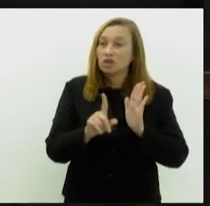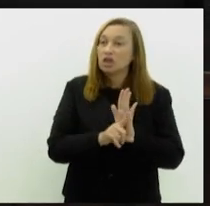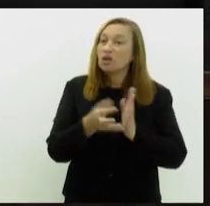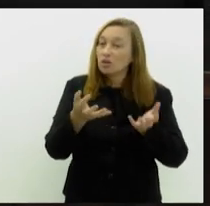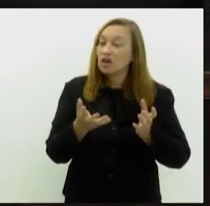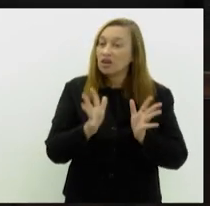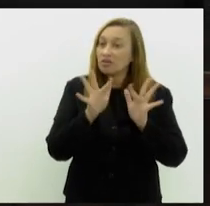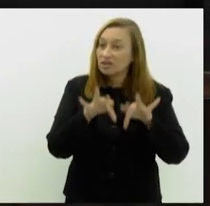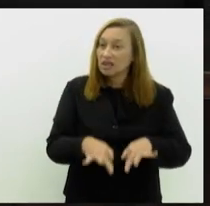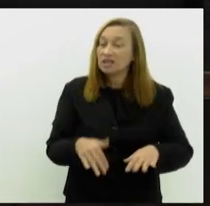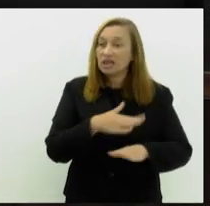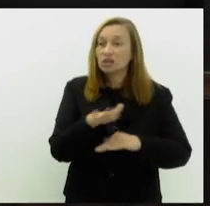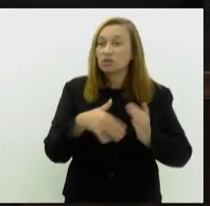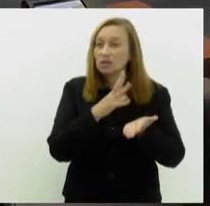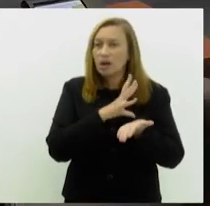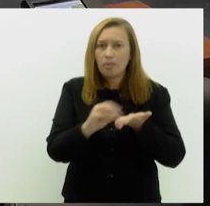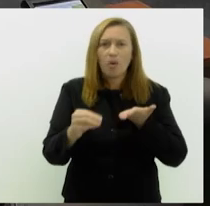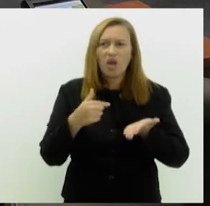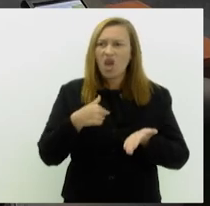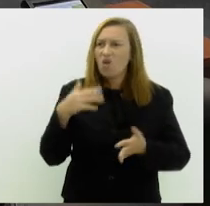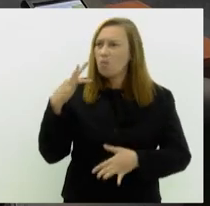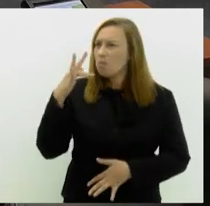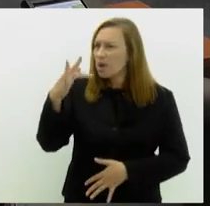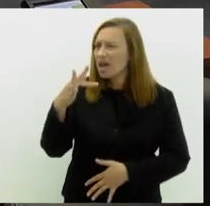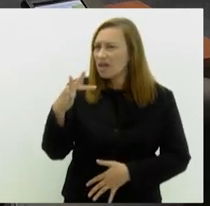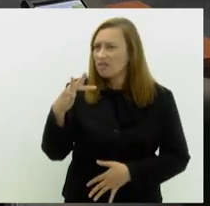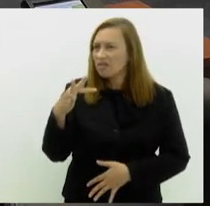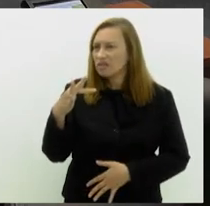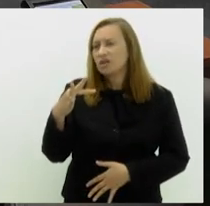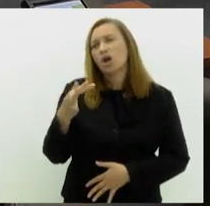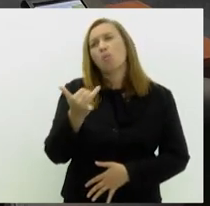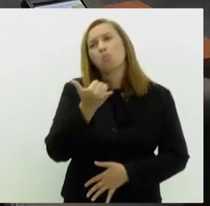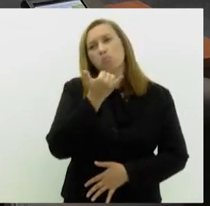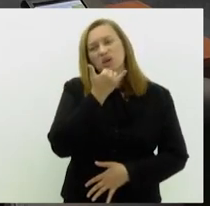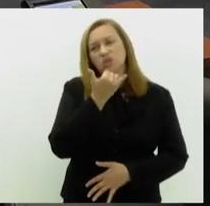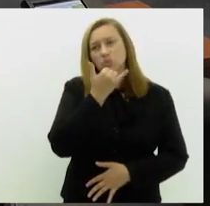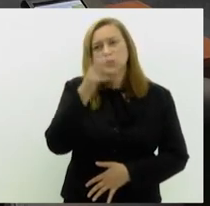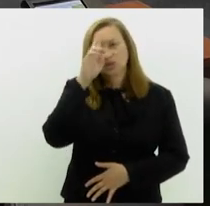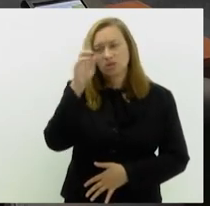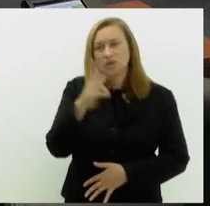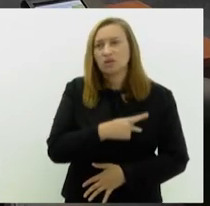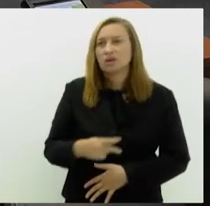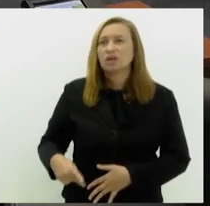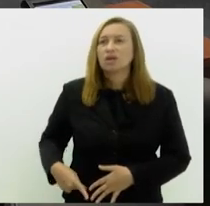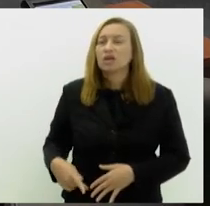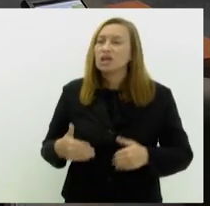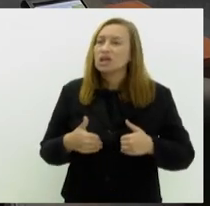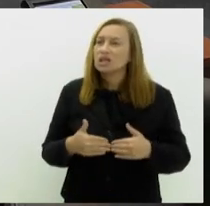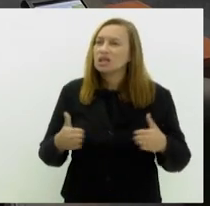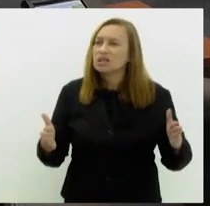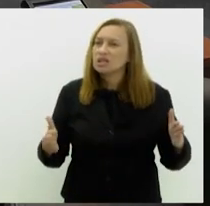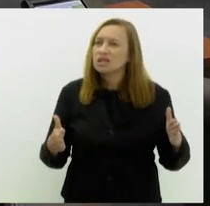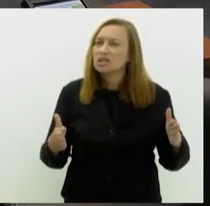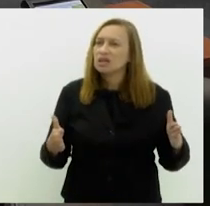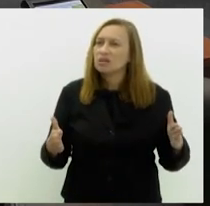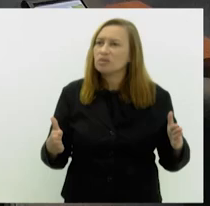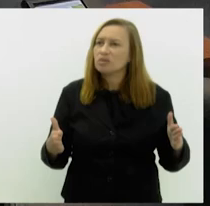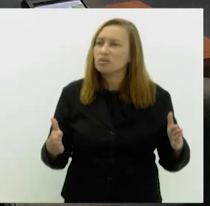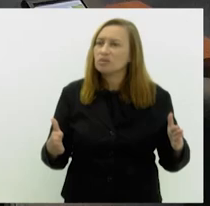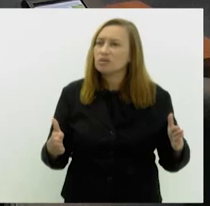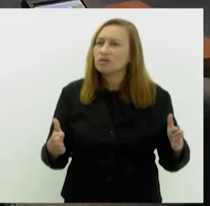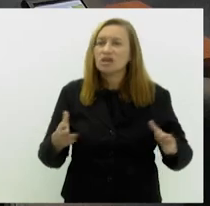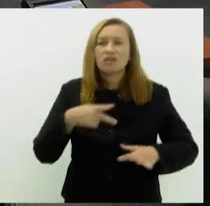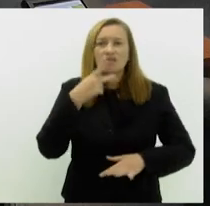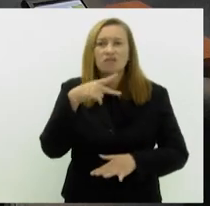a pauta toda. Eu serei brevíssima. Senhora presidente, me perdoe. Abrimos a sessão